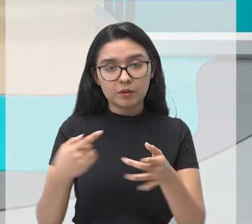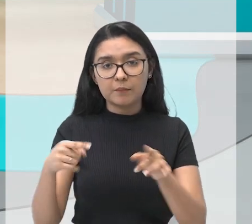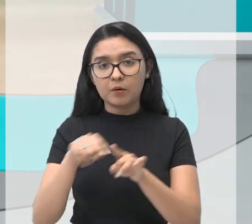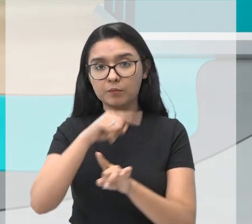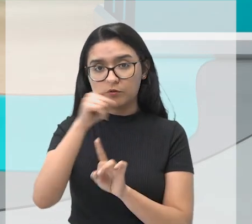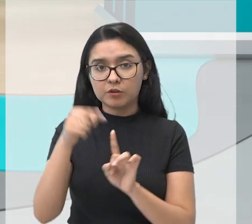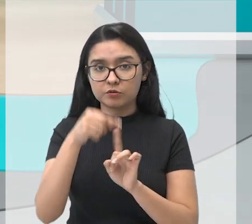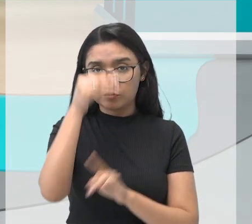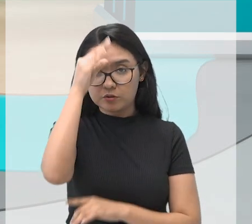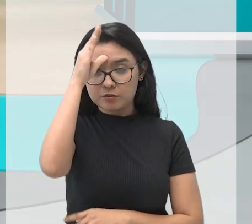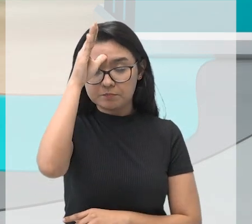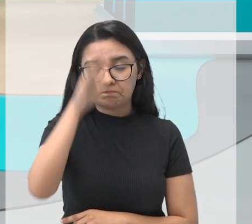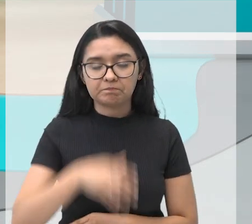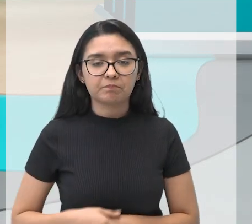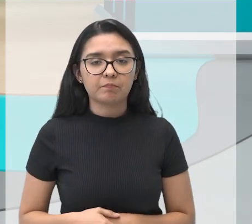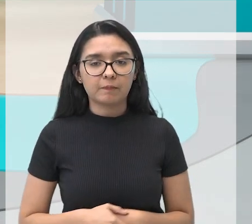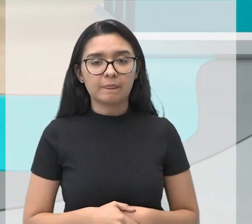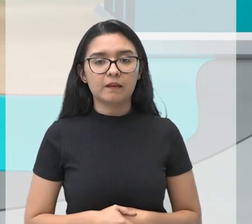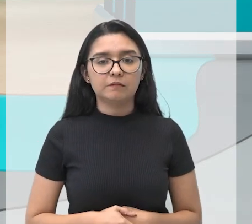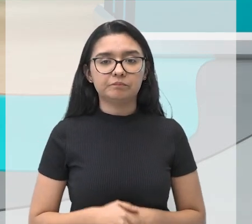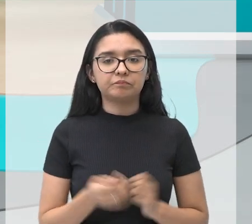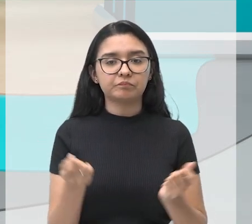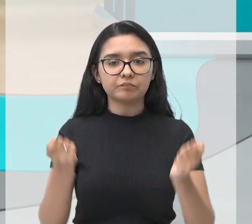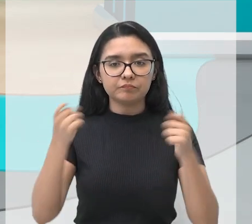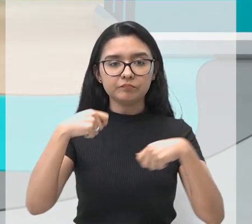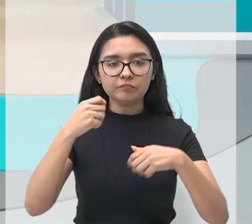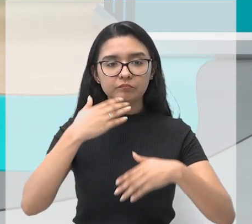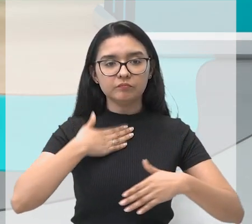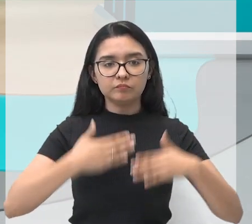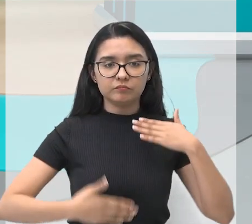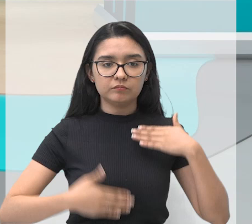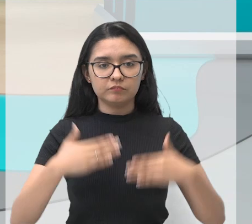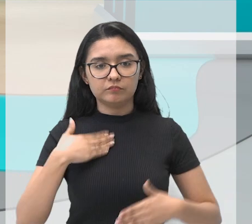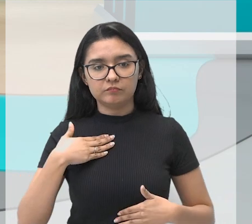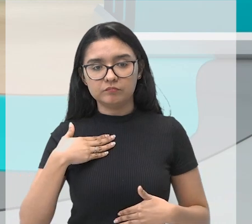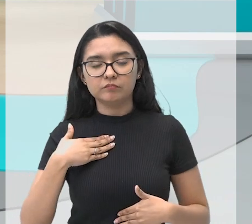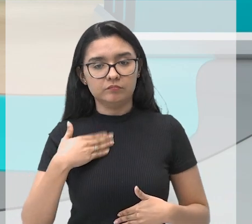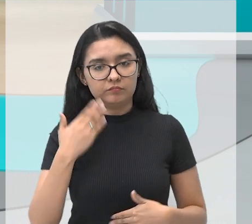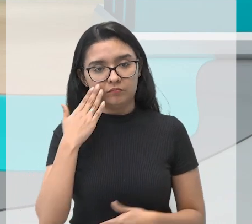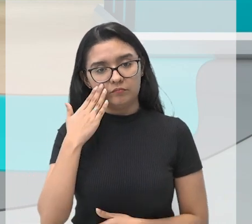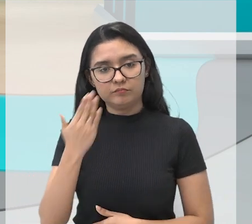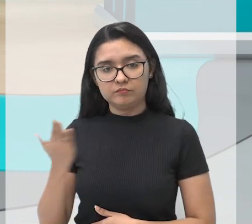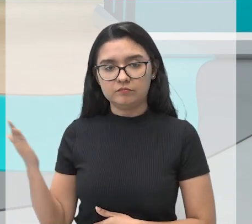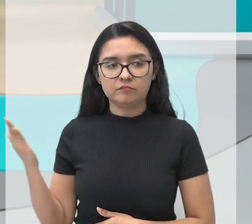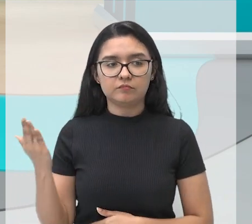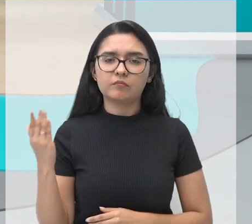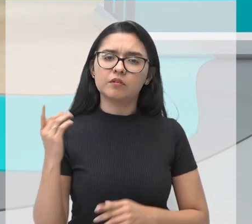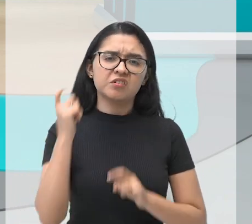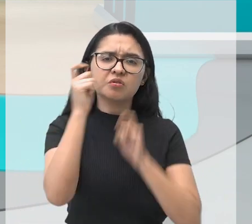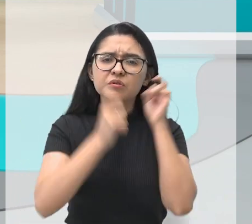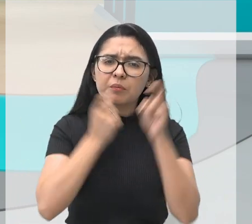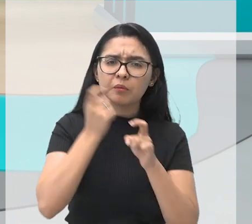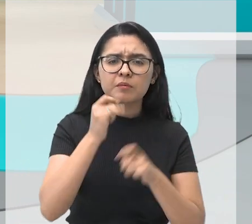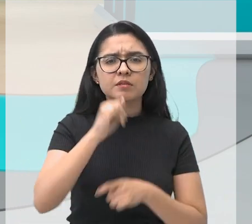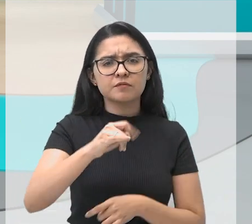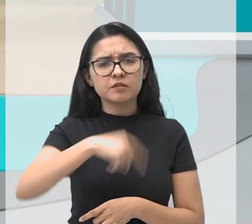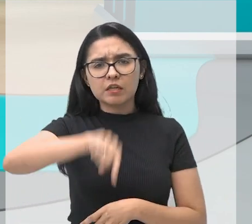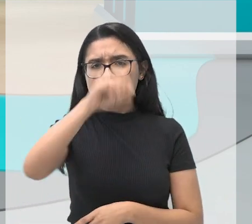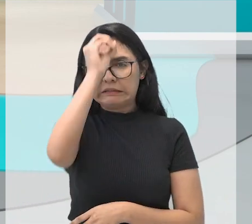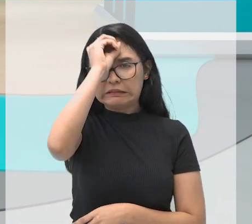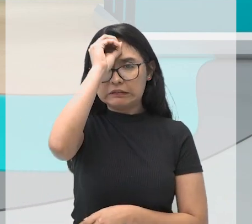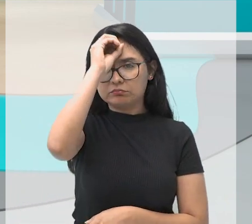objeto de estudo. Nós vamos falar sobre capacidades físicas. E aí, não se preocupem se porventura vocês não sabem